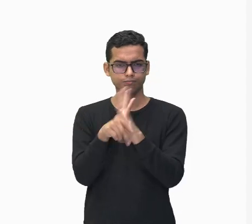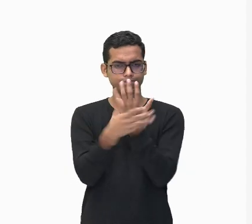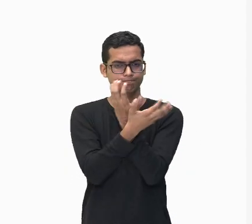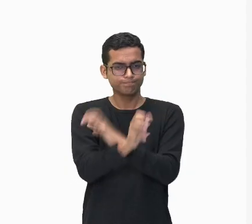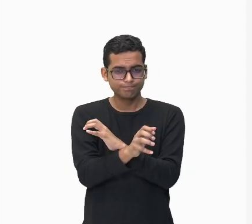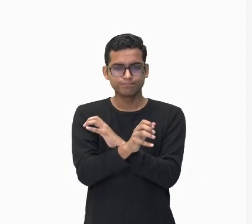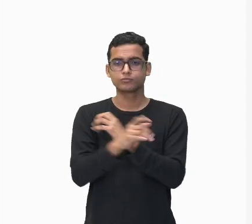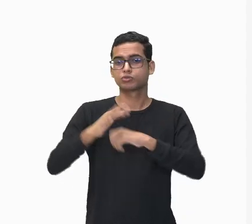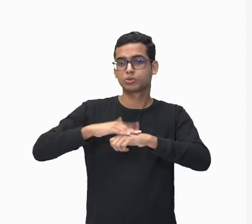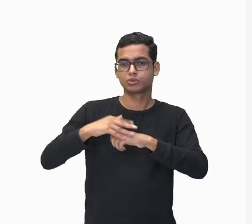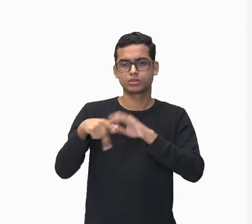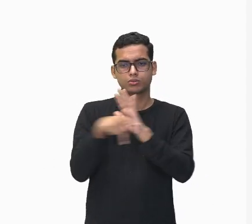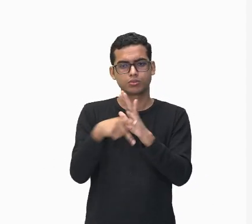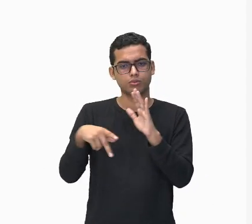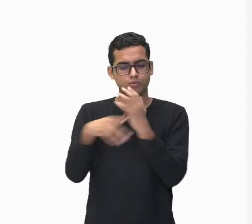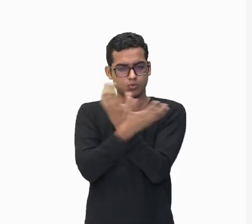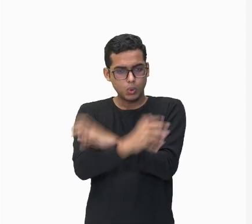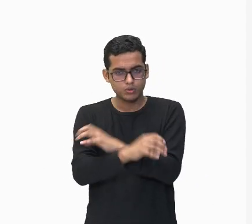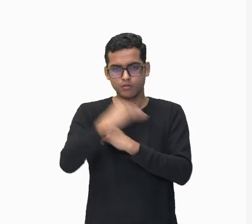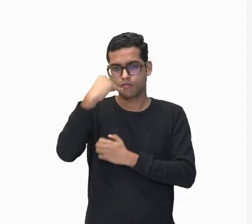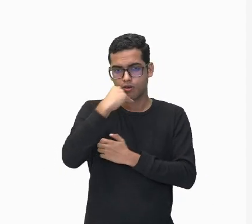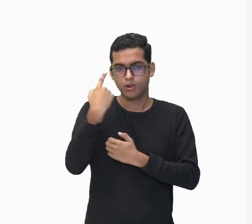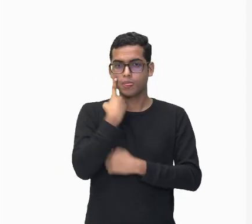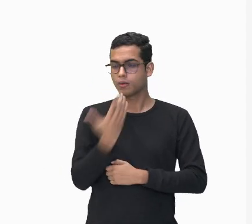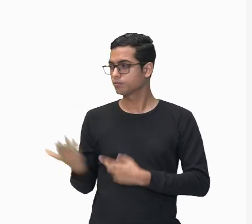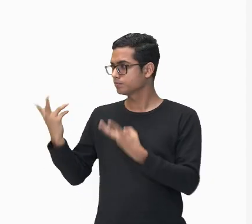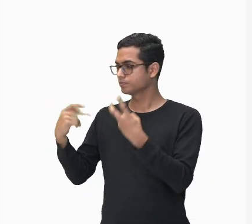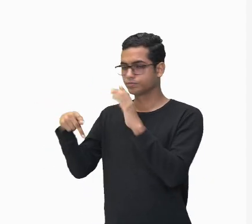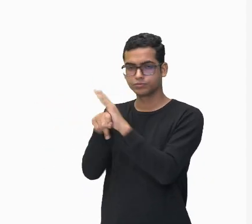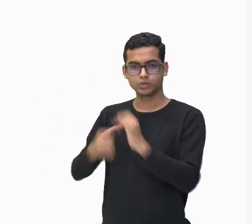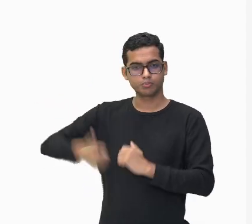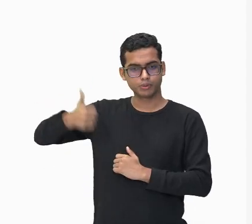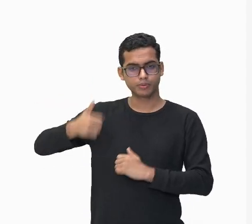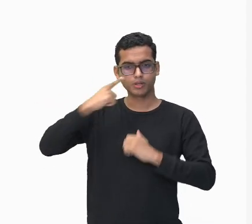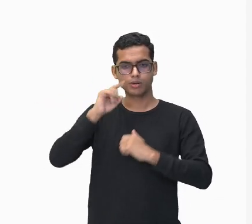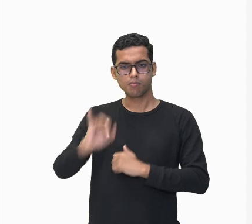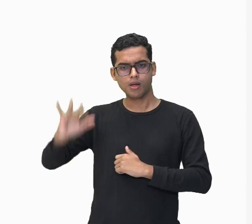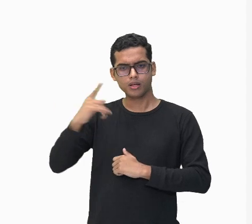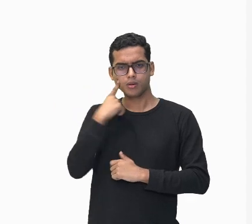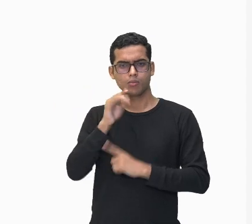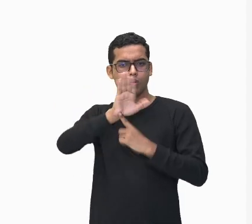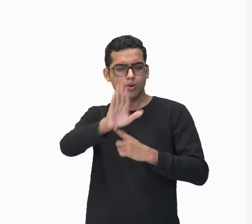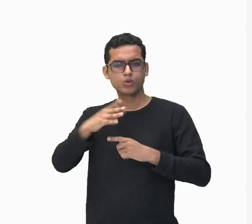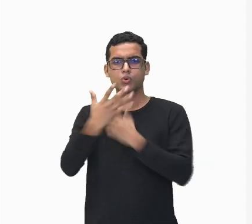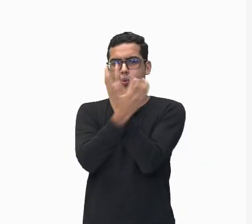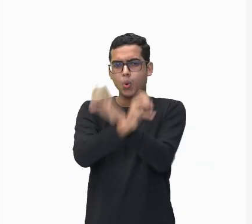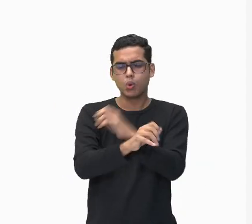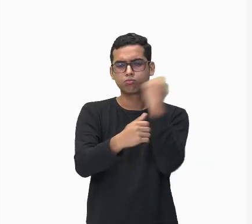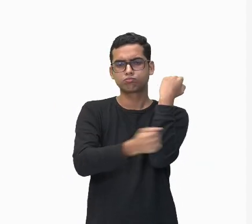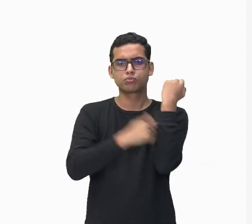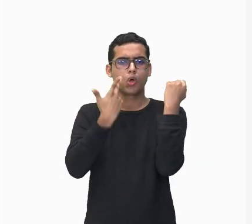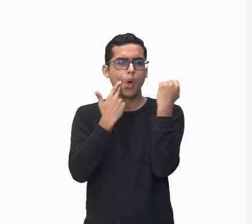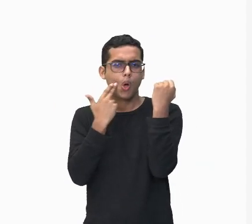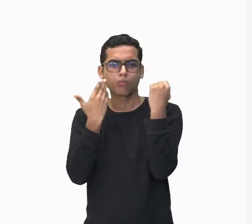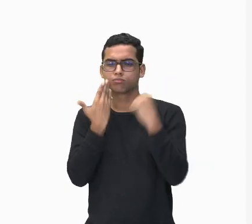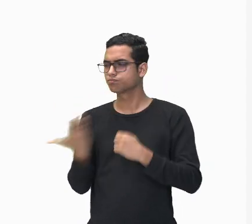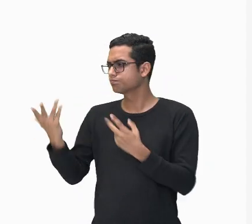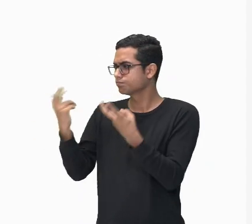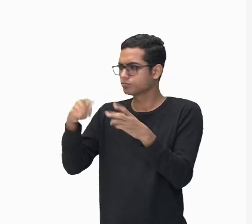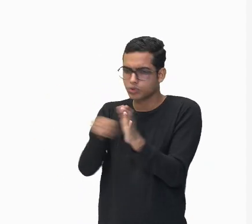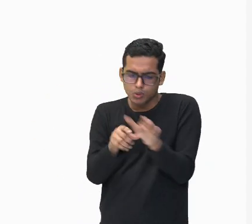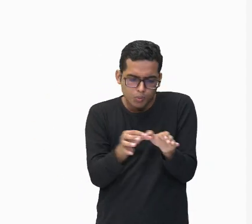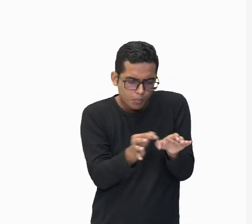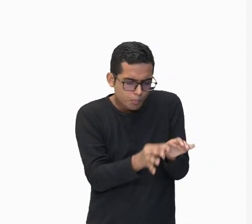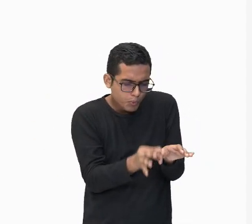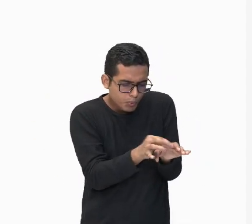um osso mais denso, os poros são mais fechados, e o osso osteoporótico, que os poros eles são mais dilatados, o que